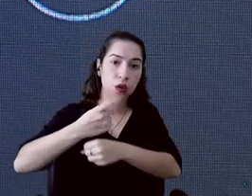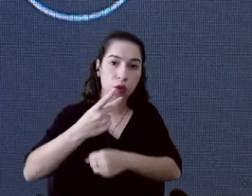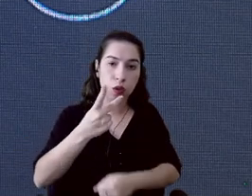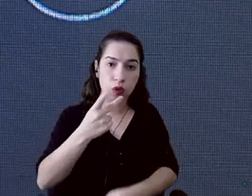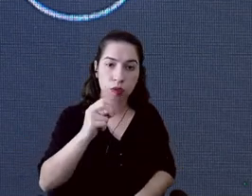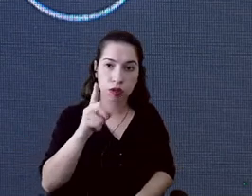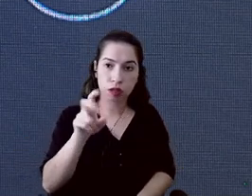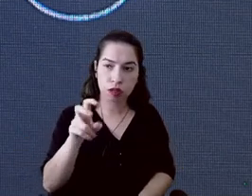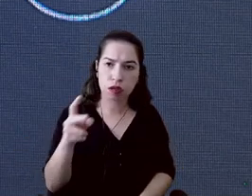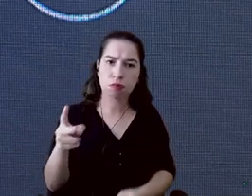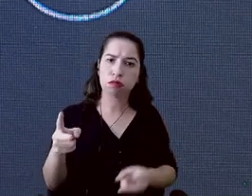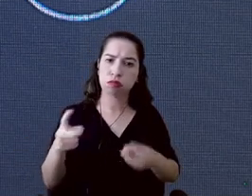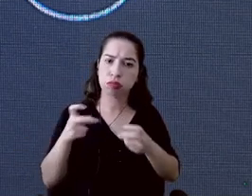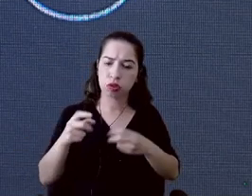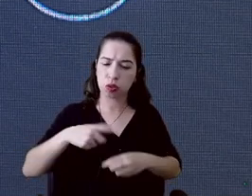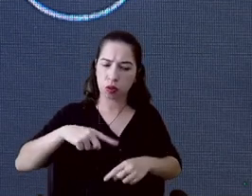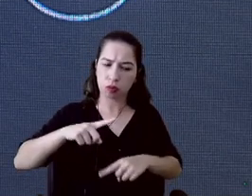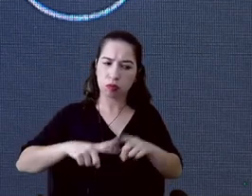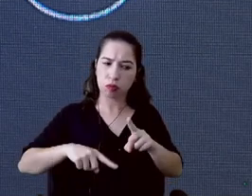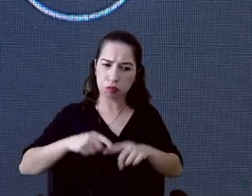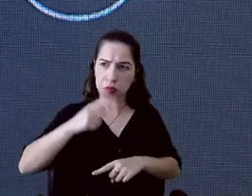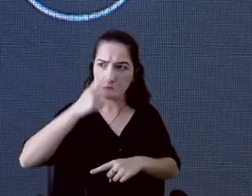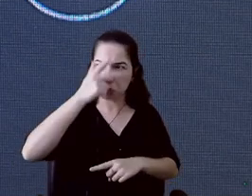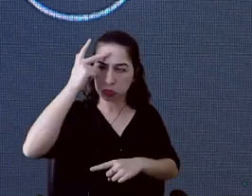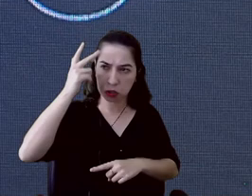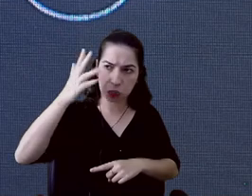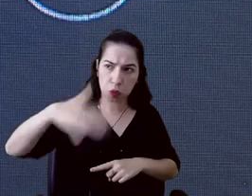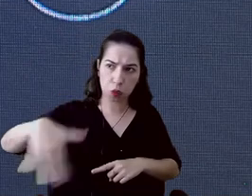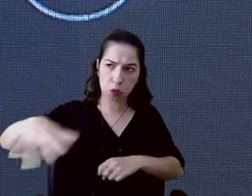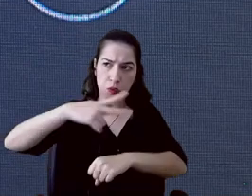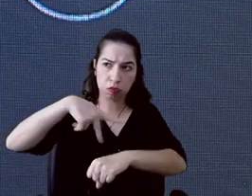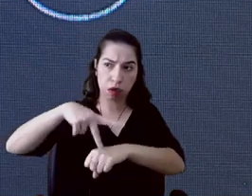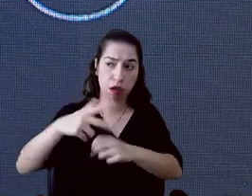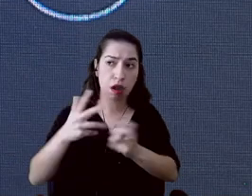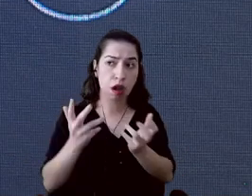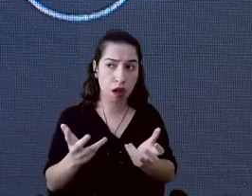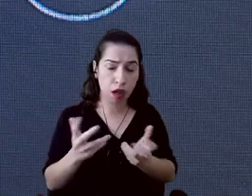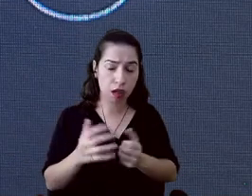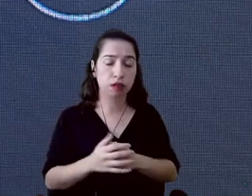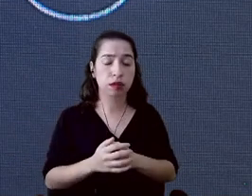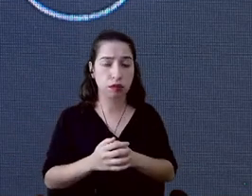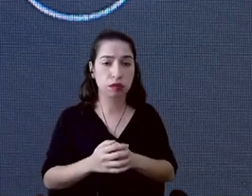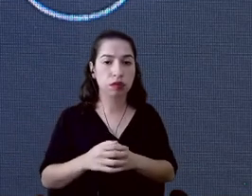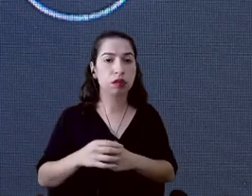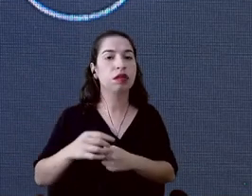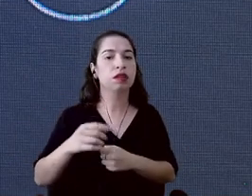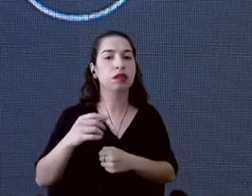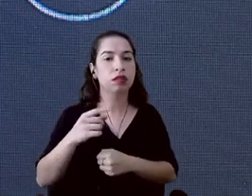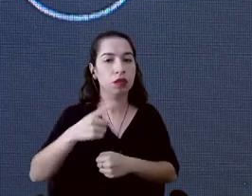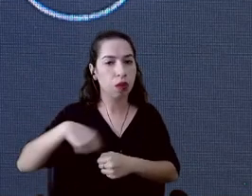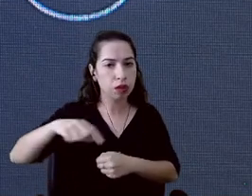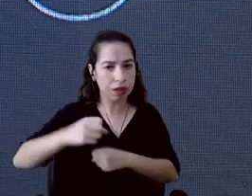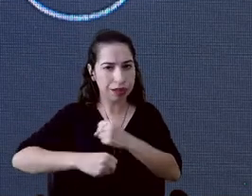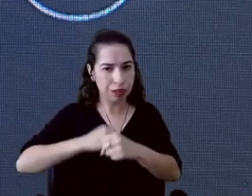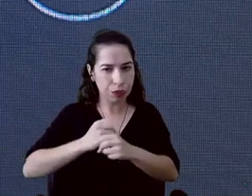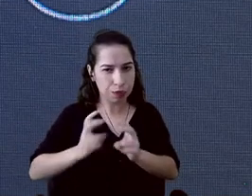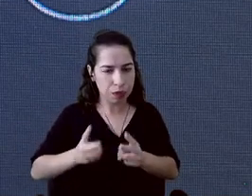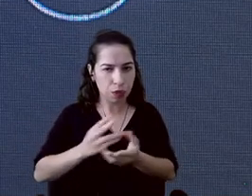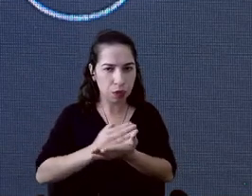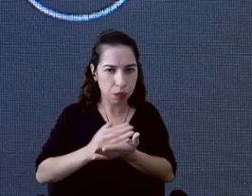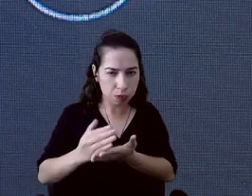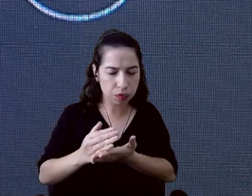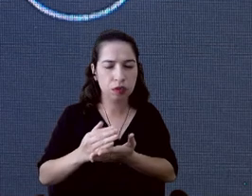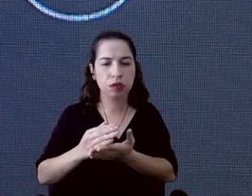ele era bem atrativo também em outros países né daí a gente já começou naquele ano com México peru